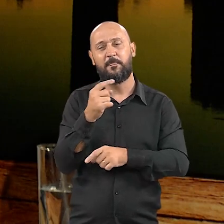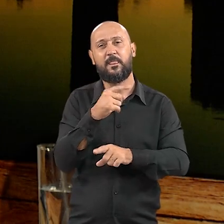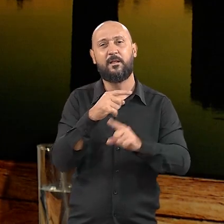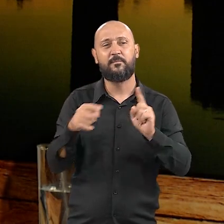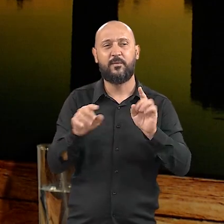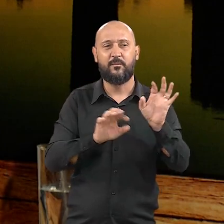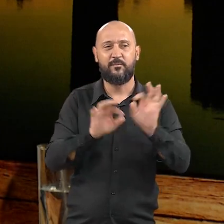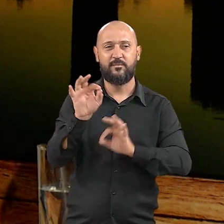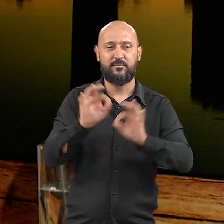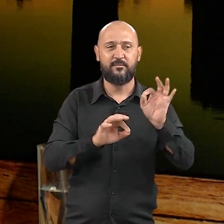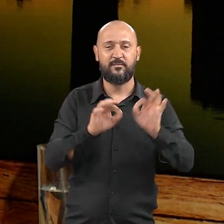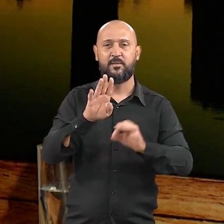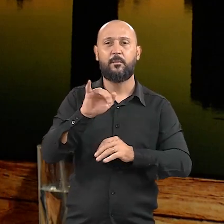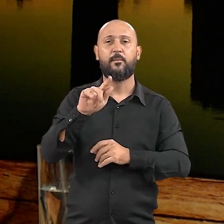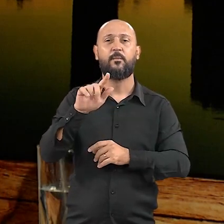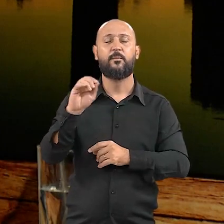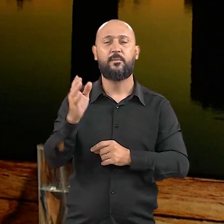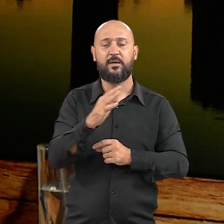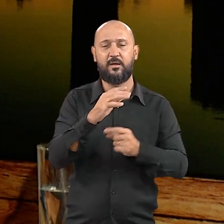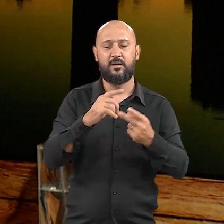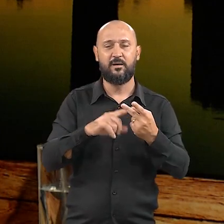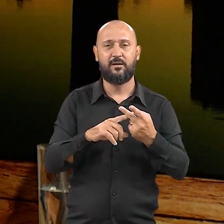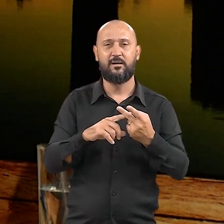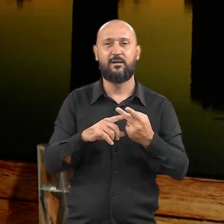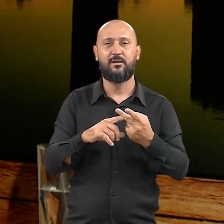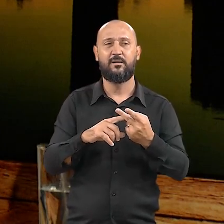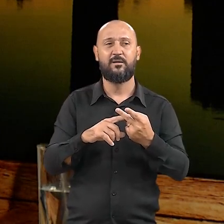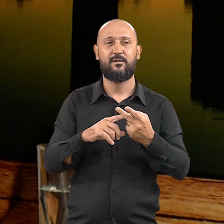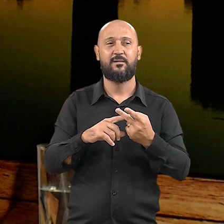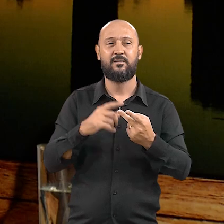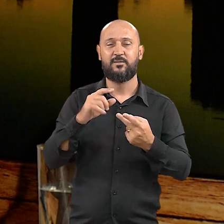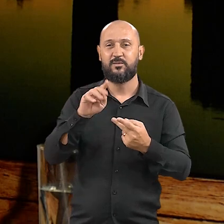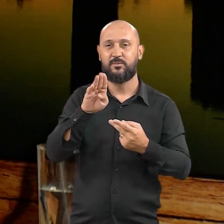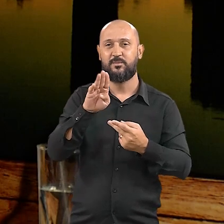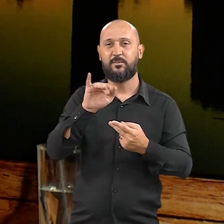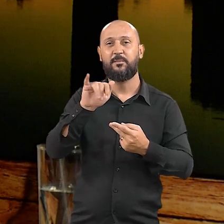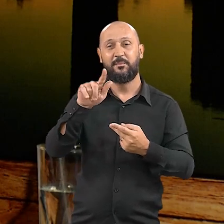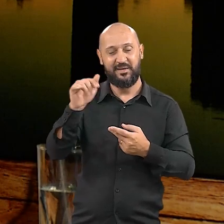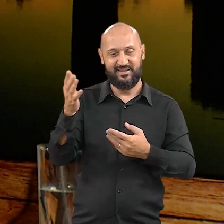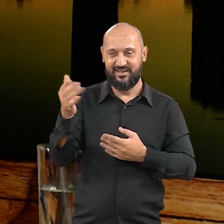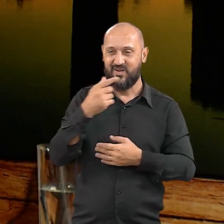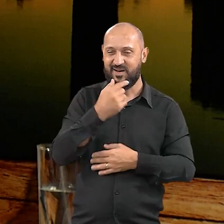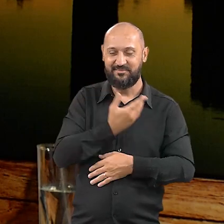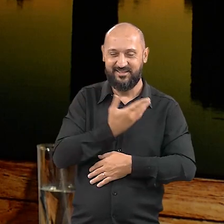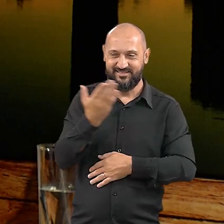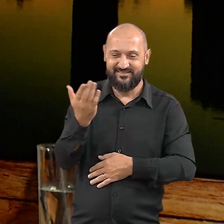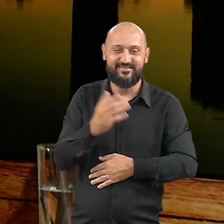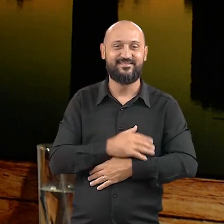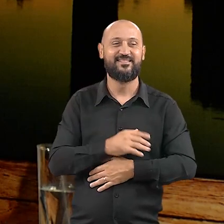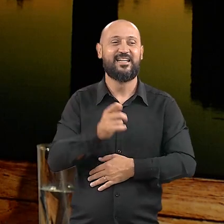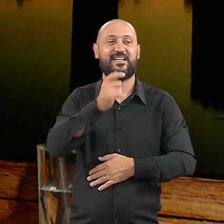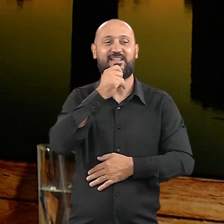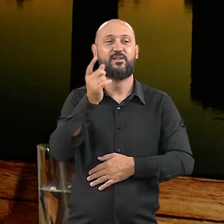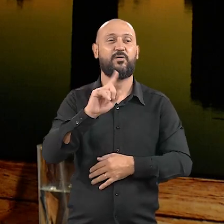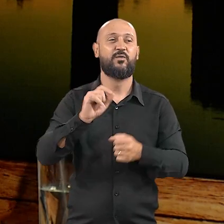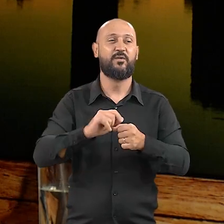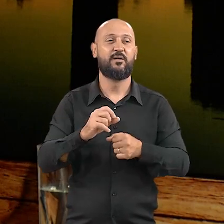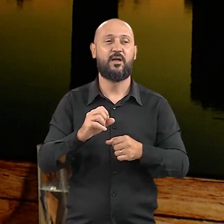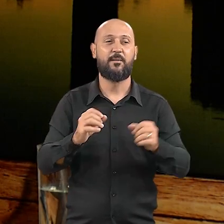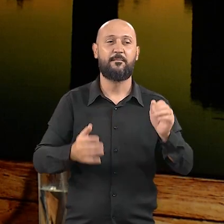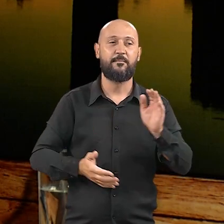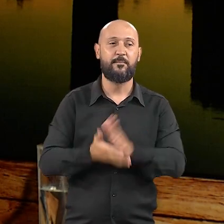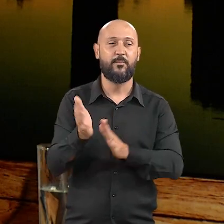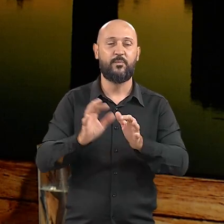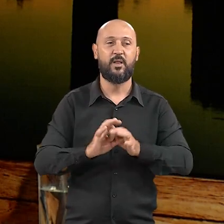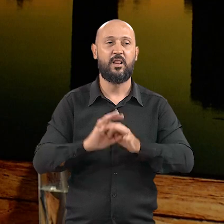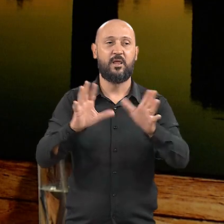uma pré-produção dela no Big Company, querido... Super Big, mas ainda não fizemos para valer